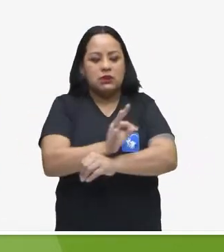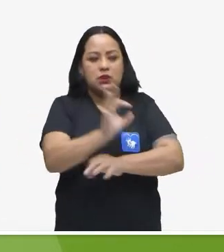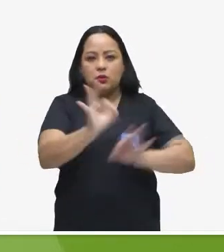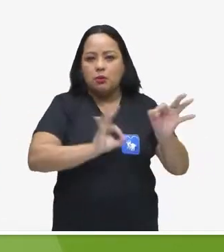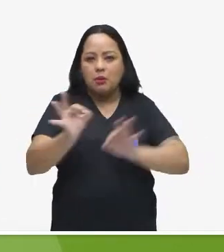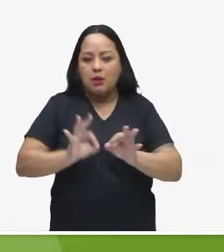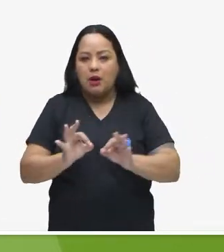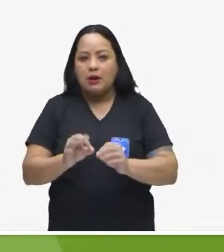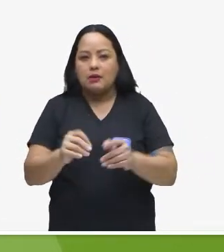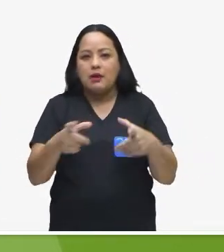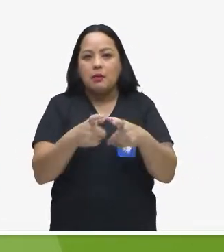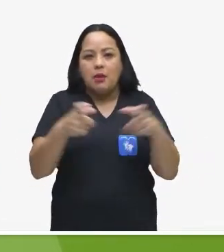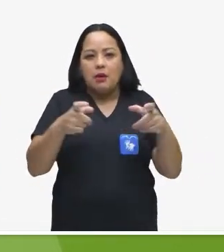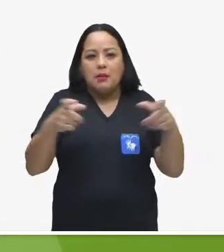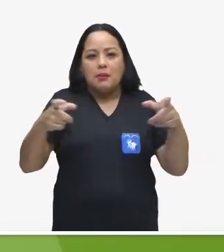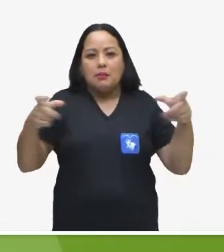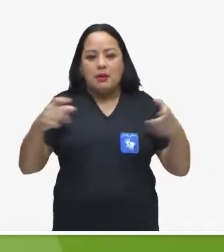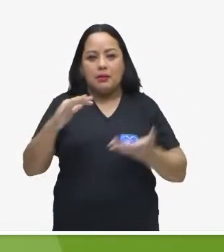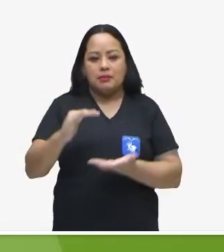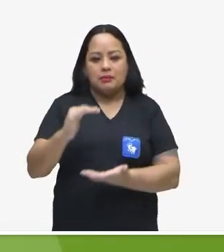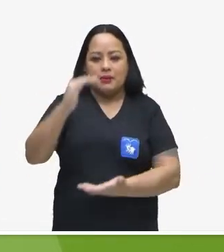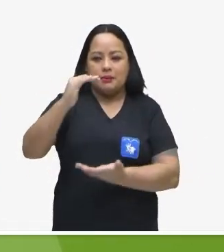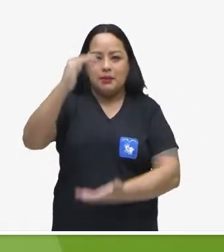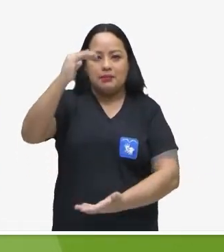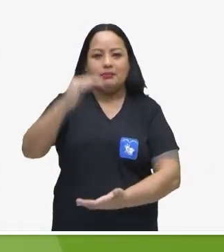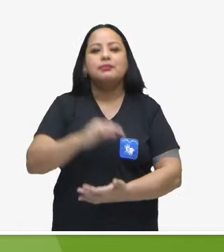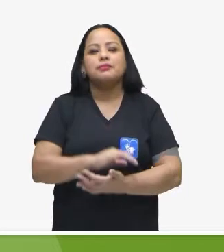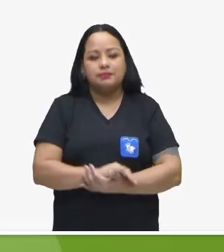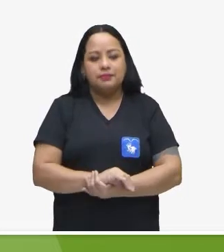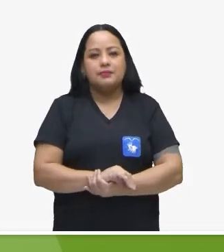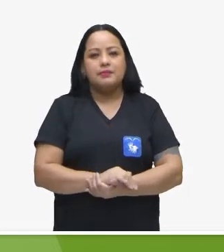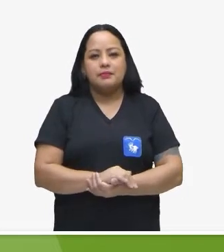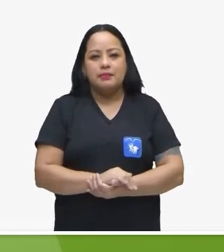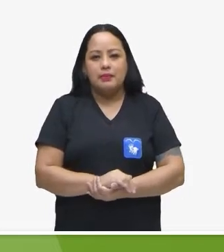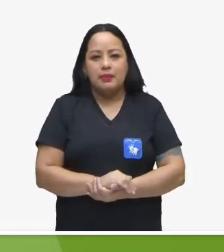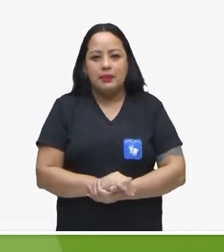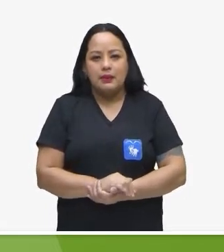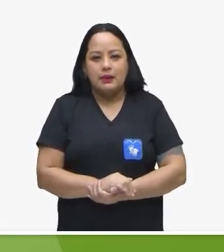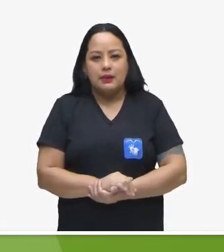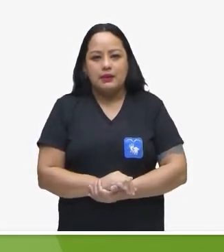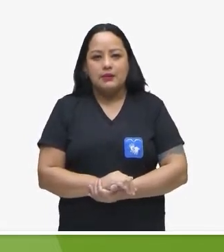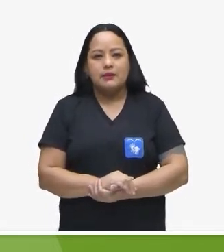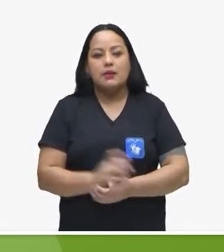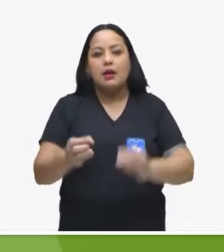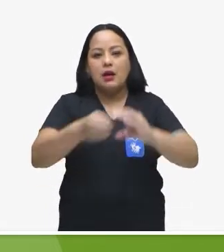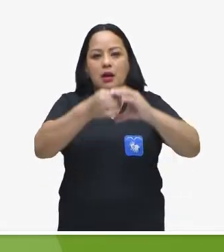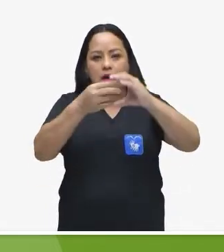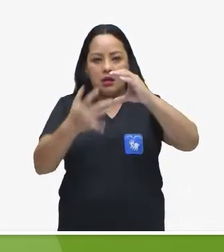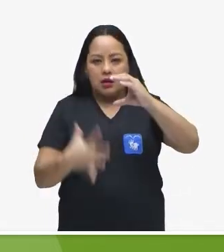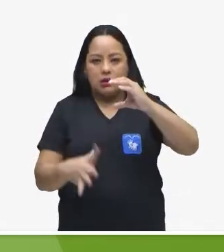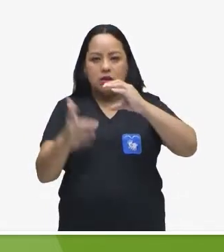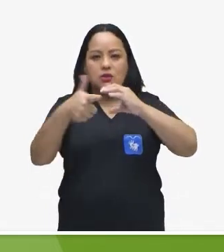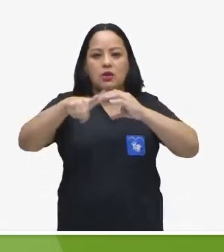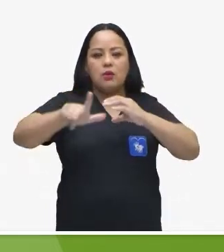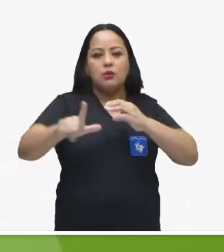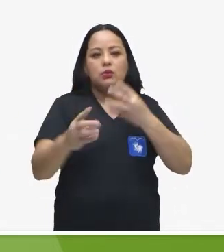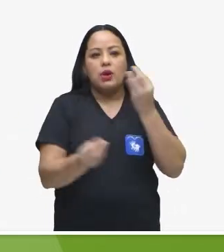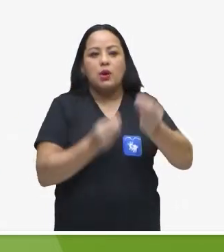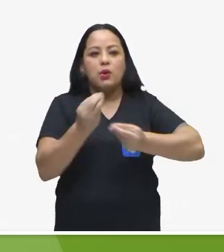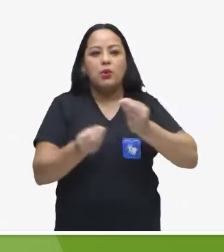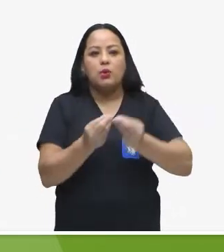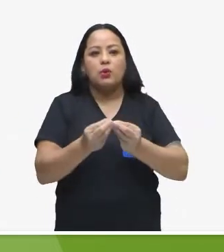vai aumentando ali o tamanho daquele indivíduo, tá ok? Outra característica dos seres vivos são